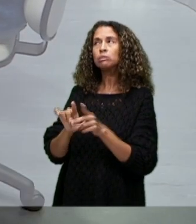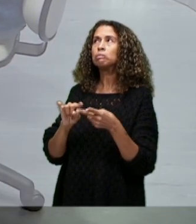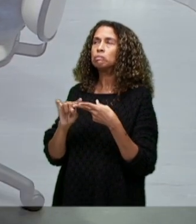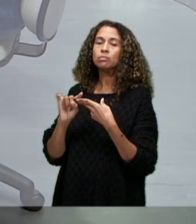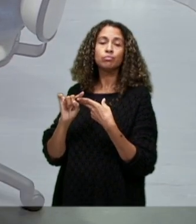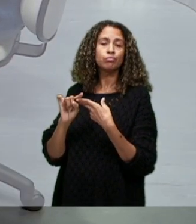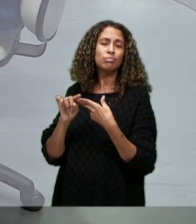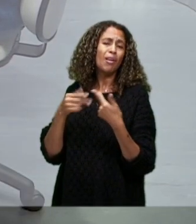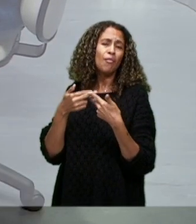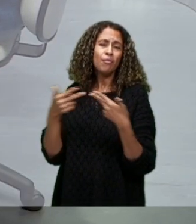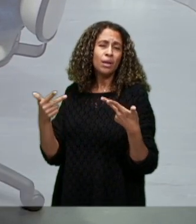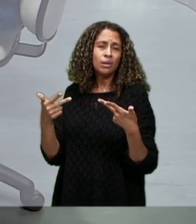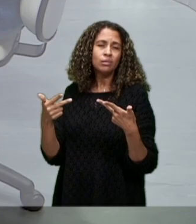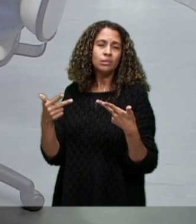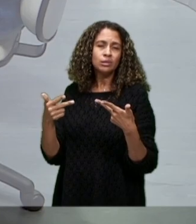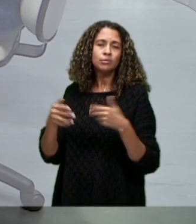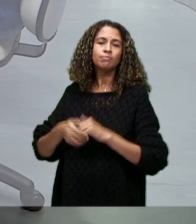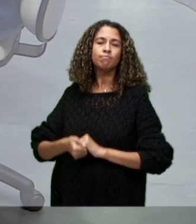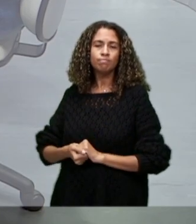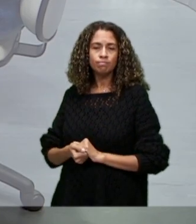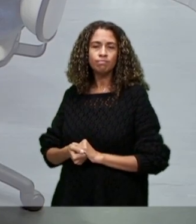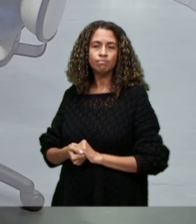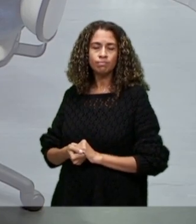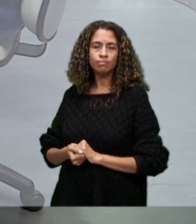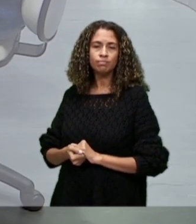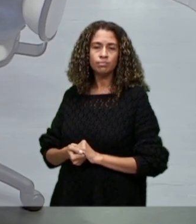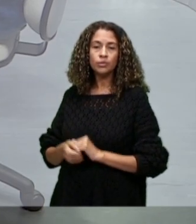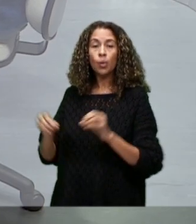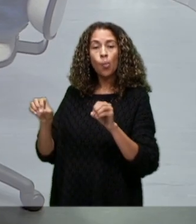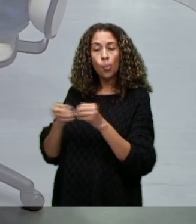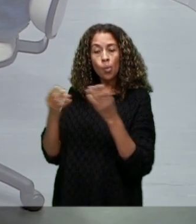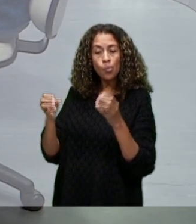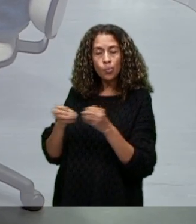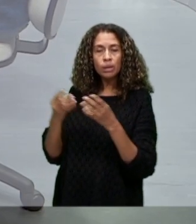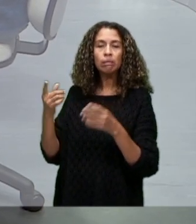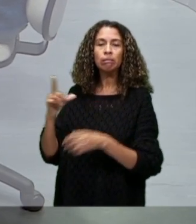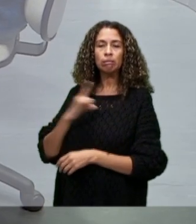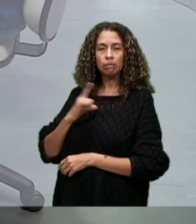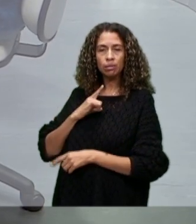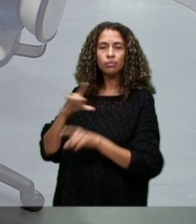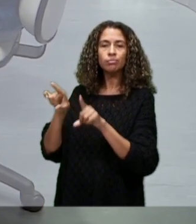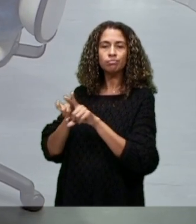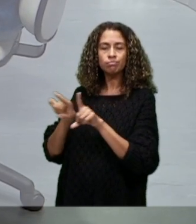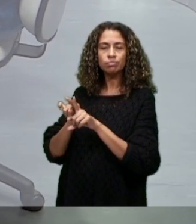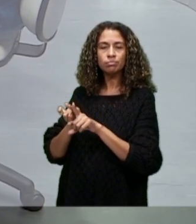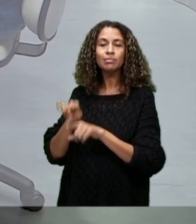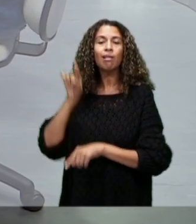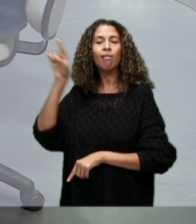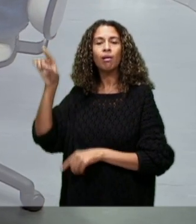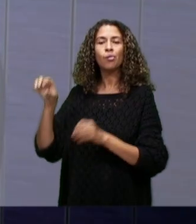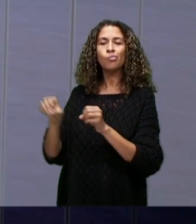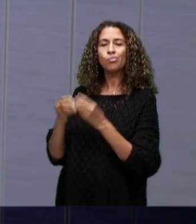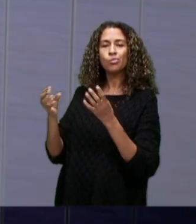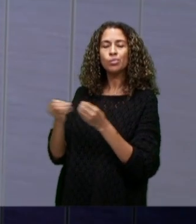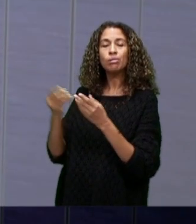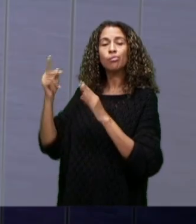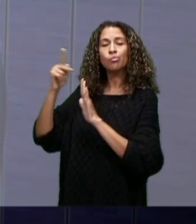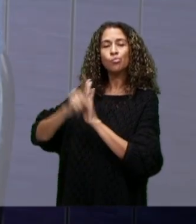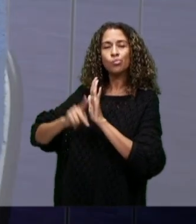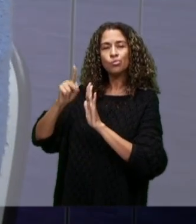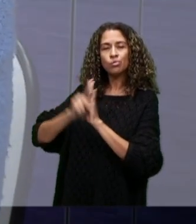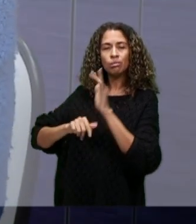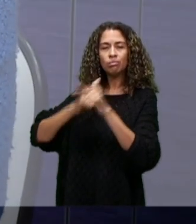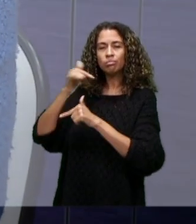As Toninhas também estavam conosco. Toninhas, que projeto é esse? Eu não conheço esse. É um projeto que